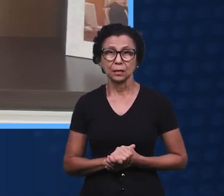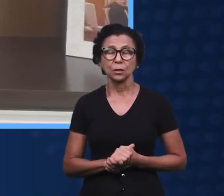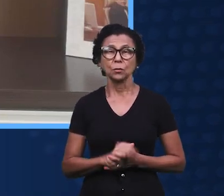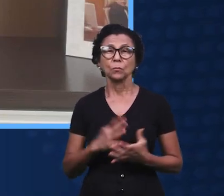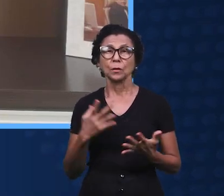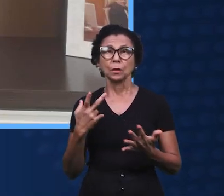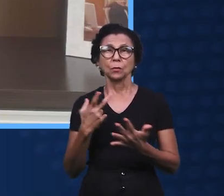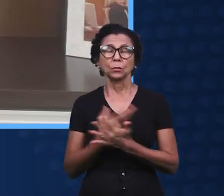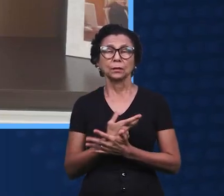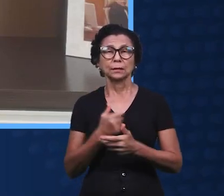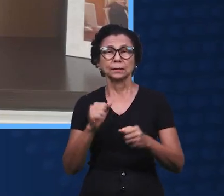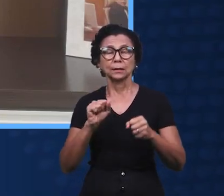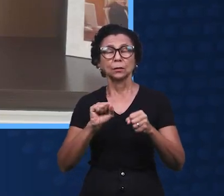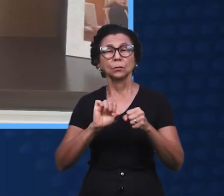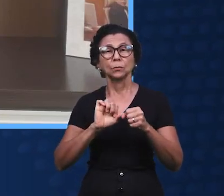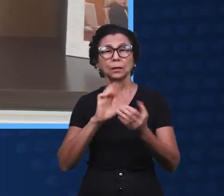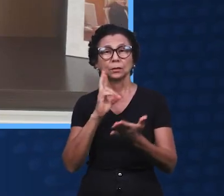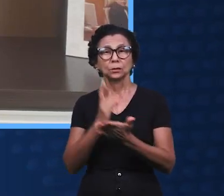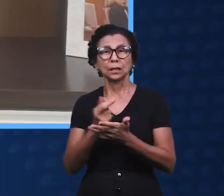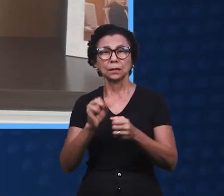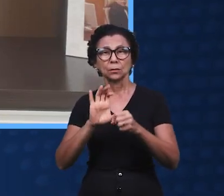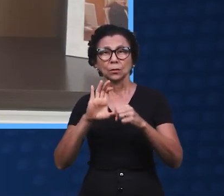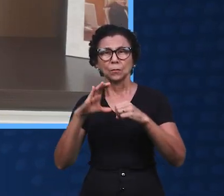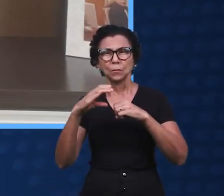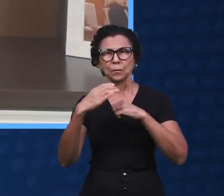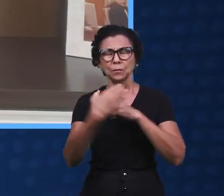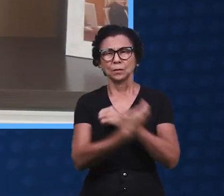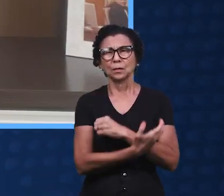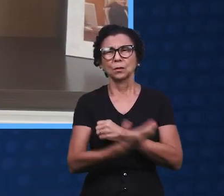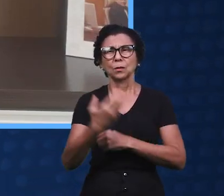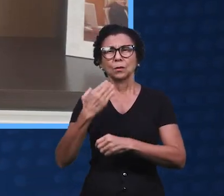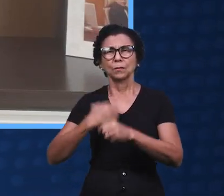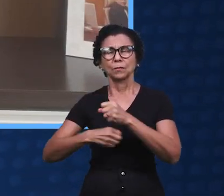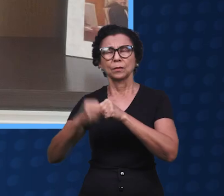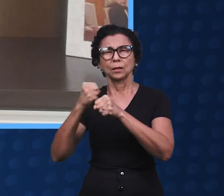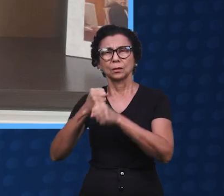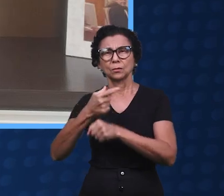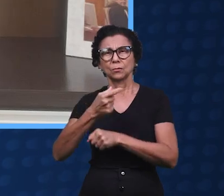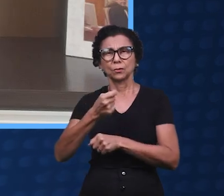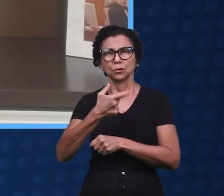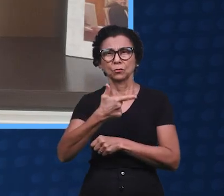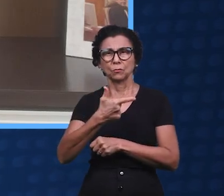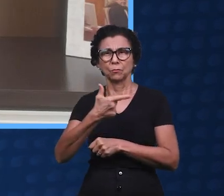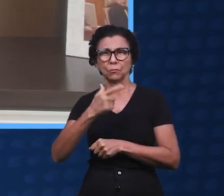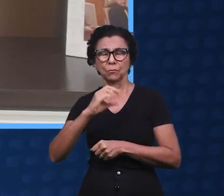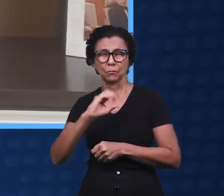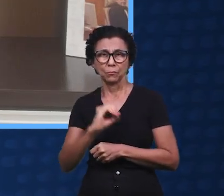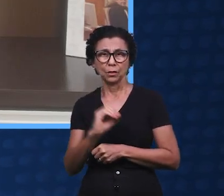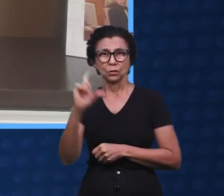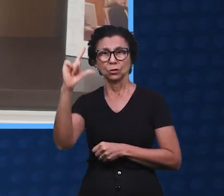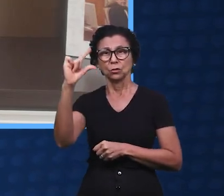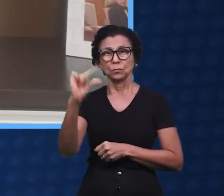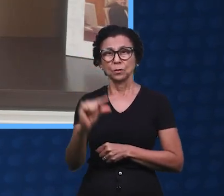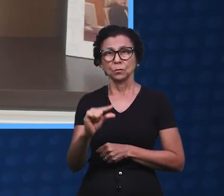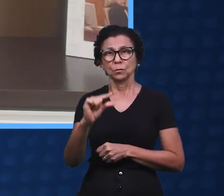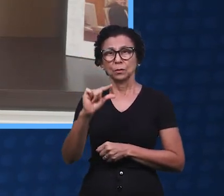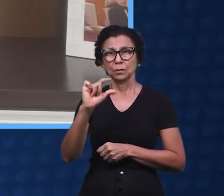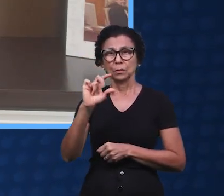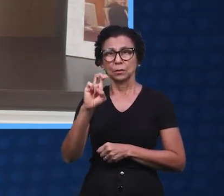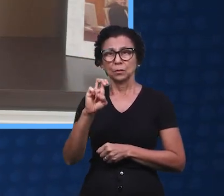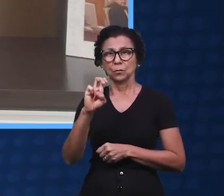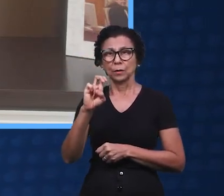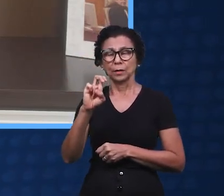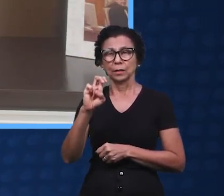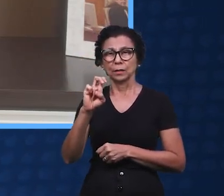mortes por Covid-19 desde 2020, com uma redução de mais de 59%